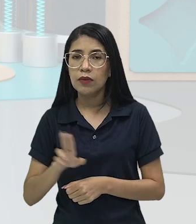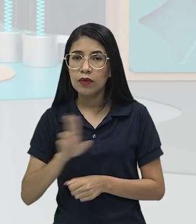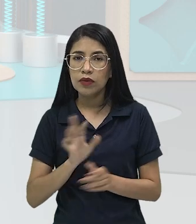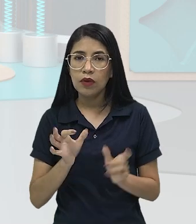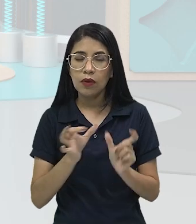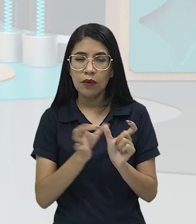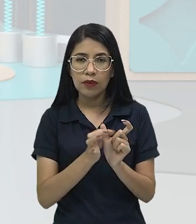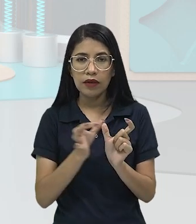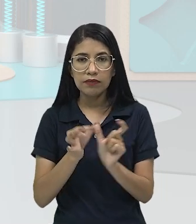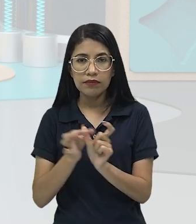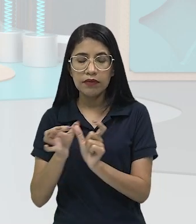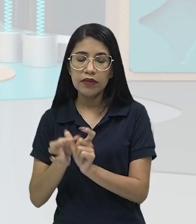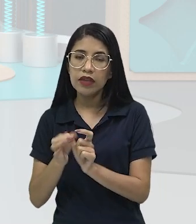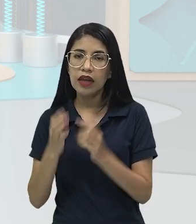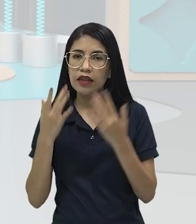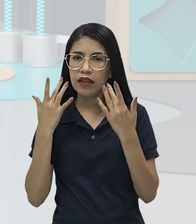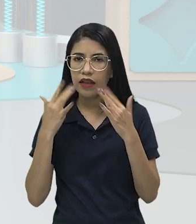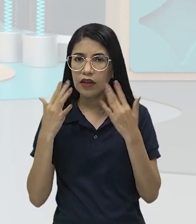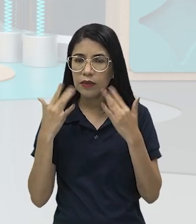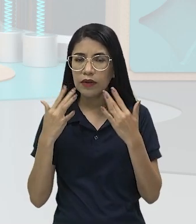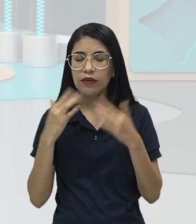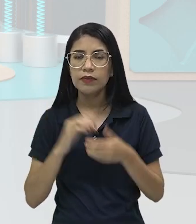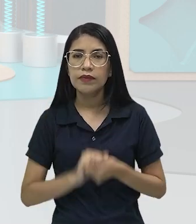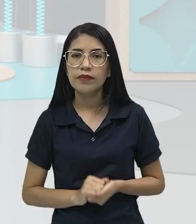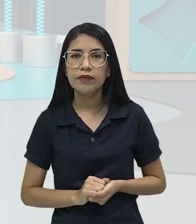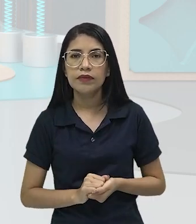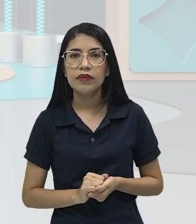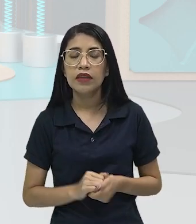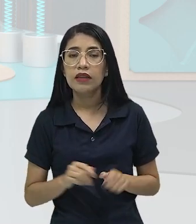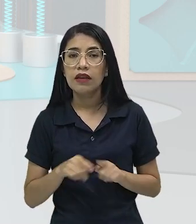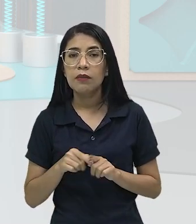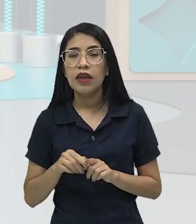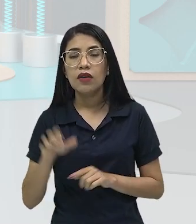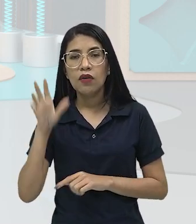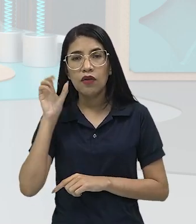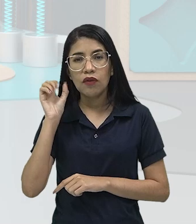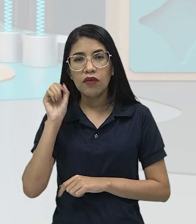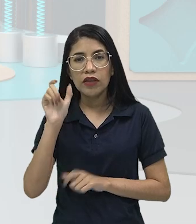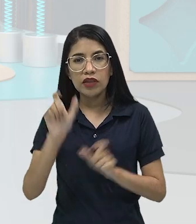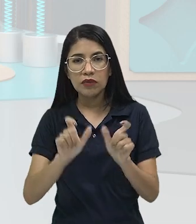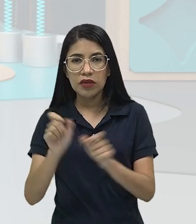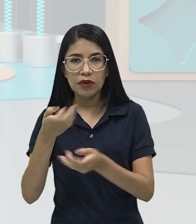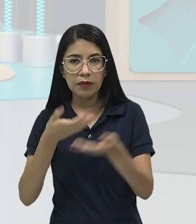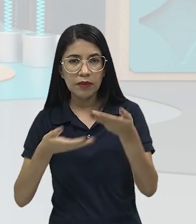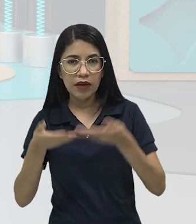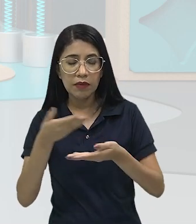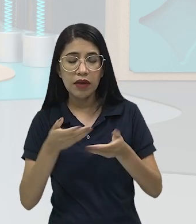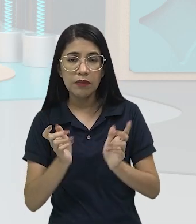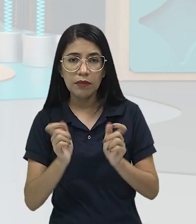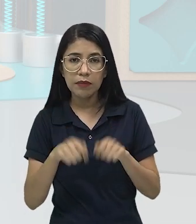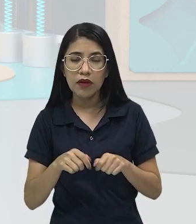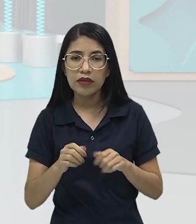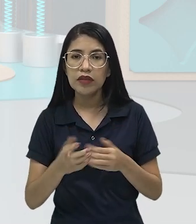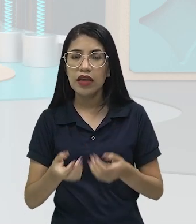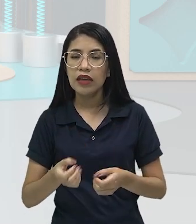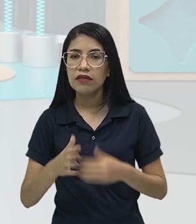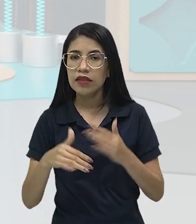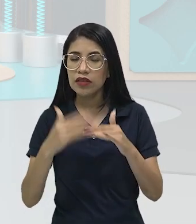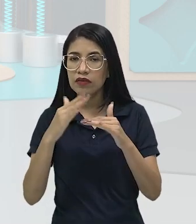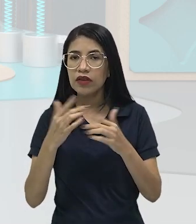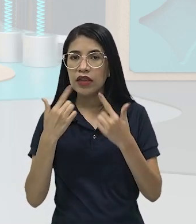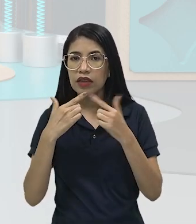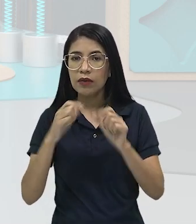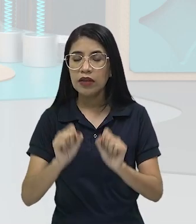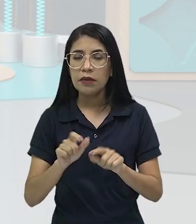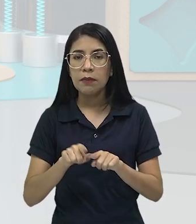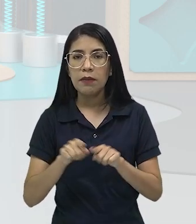algumas palavras que você usa de forma natural. É natural que, ouvindo outras pessoas falarem, você desenvolva a linguagem. Mas existem muitos outros que